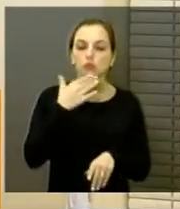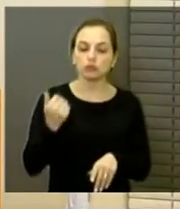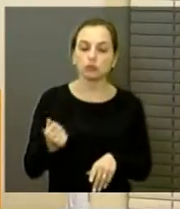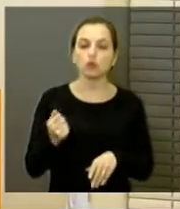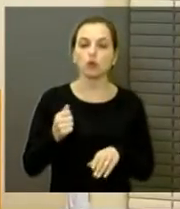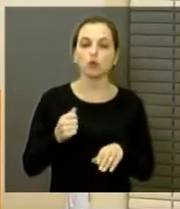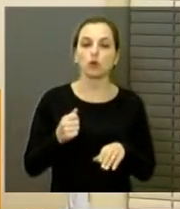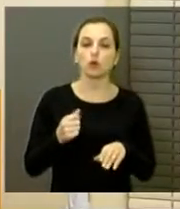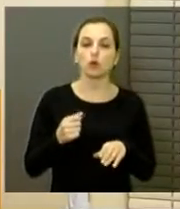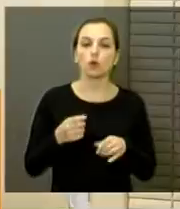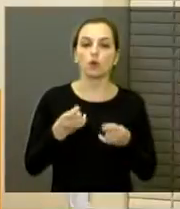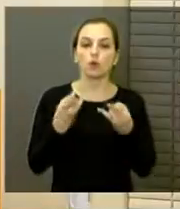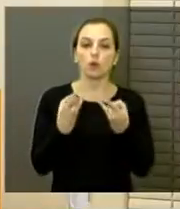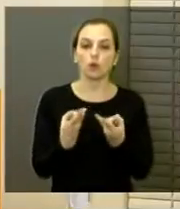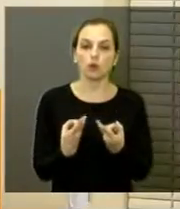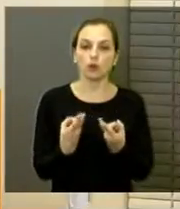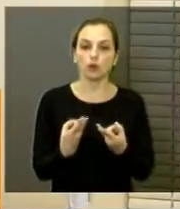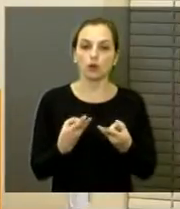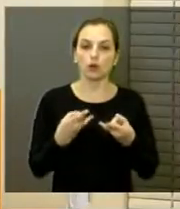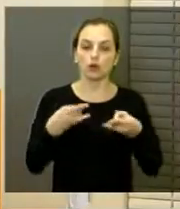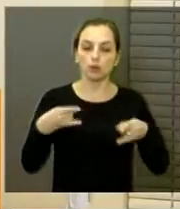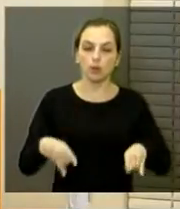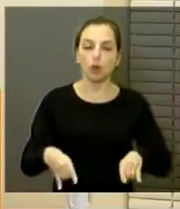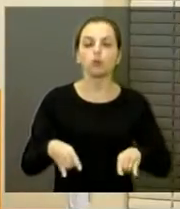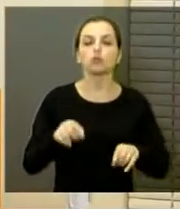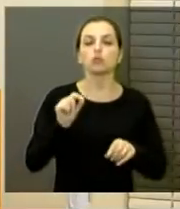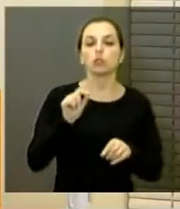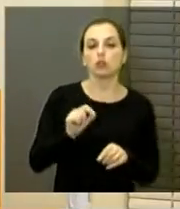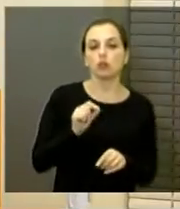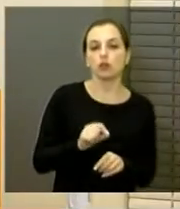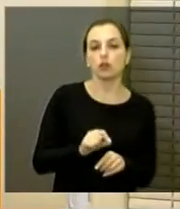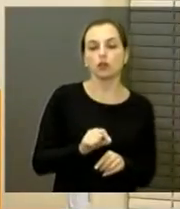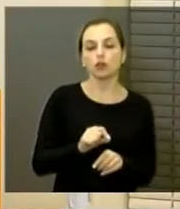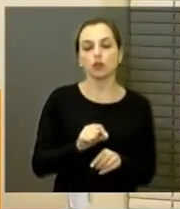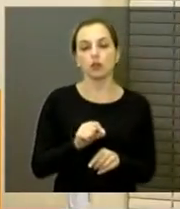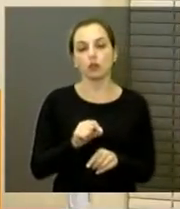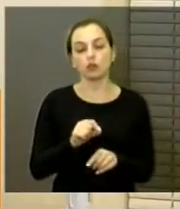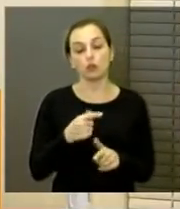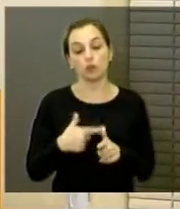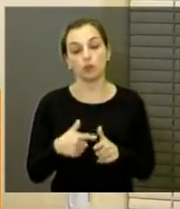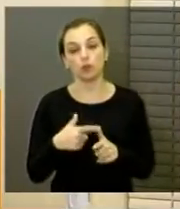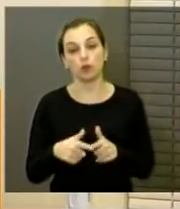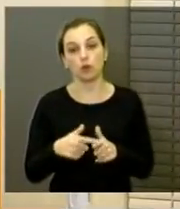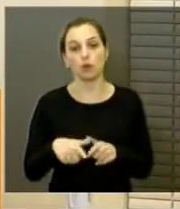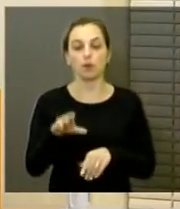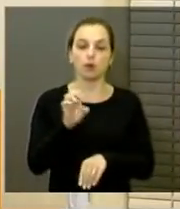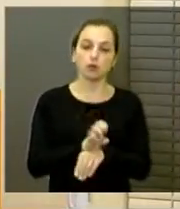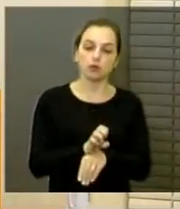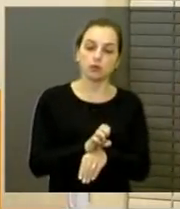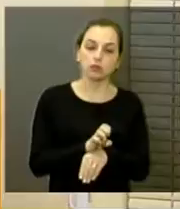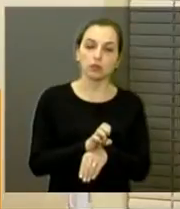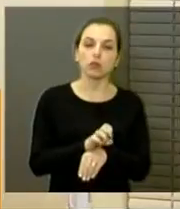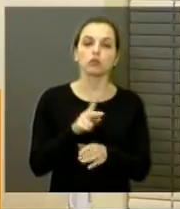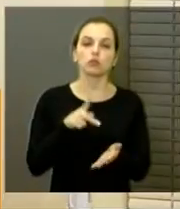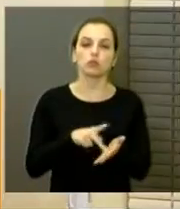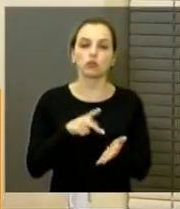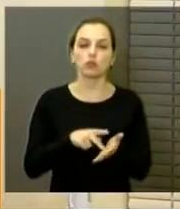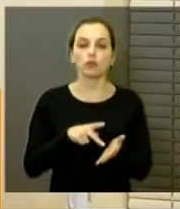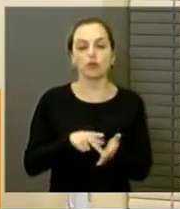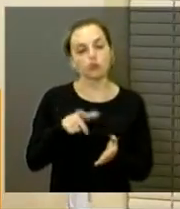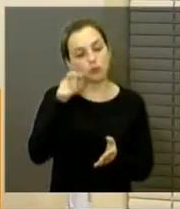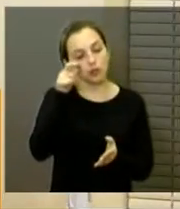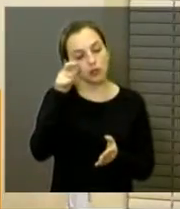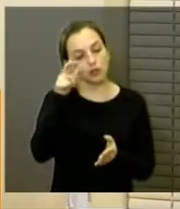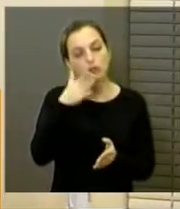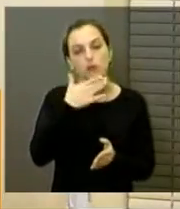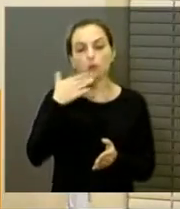que eu levantei não fez. Porque 4 pontes, se entra com calamidade pública, o Estado, com certeza, daria uma atenção muito